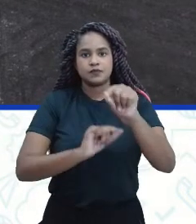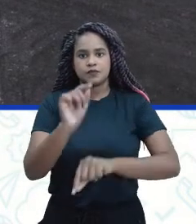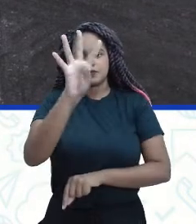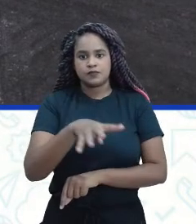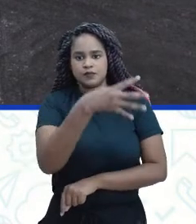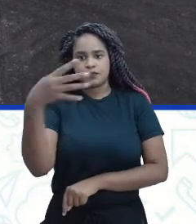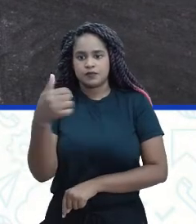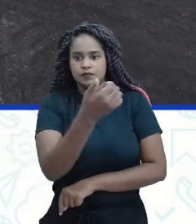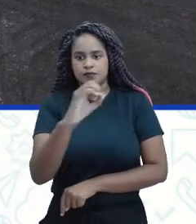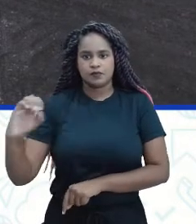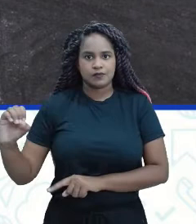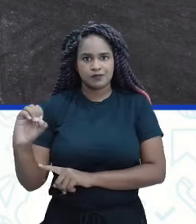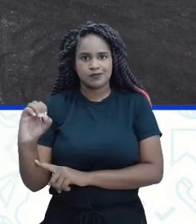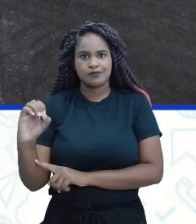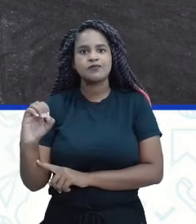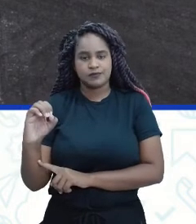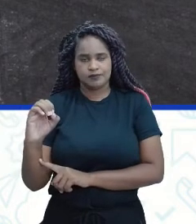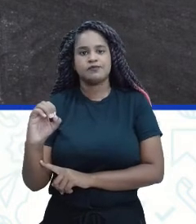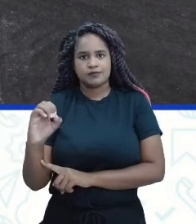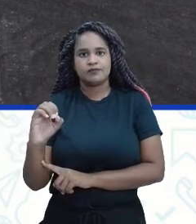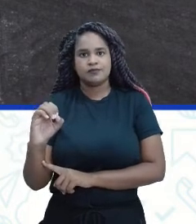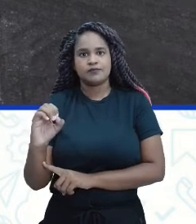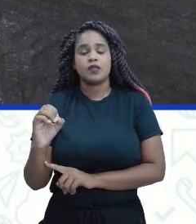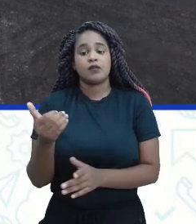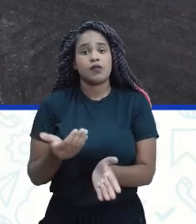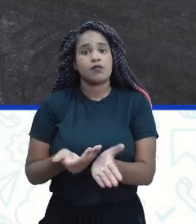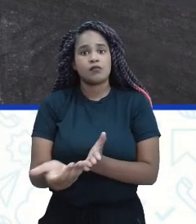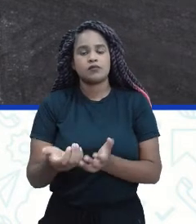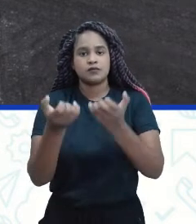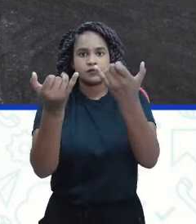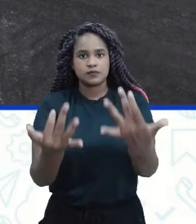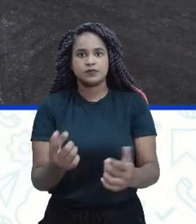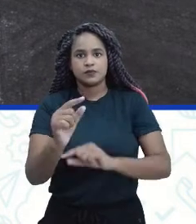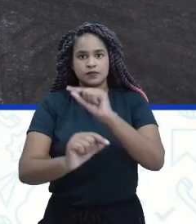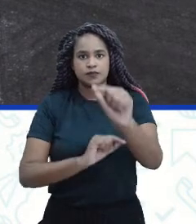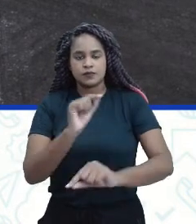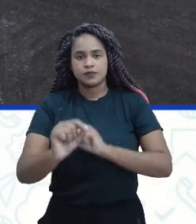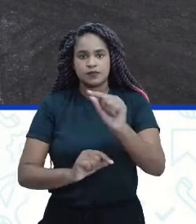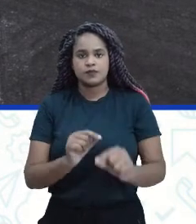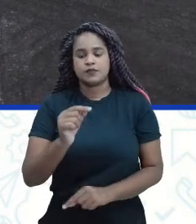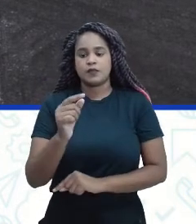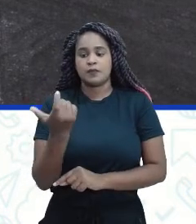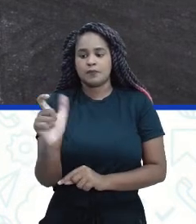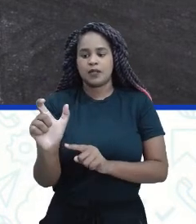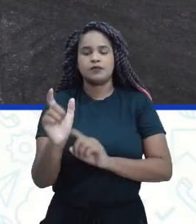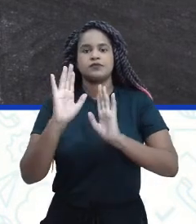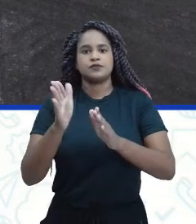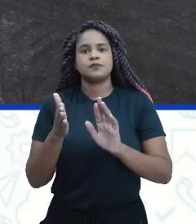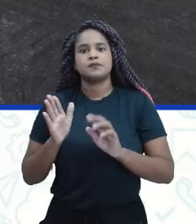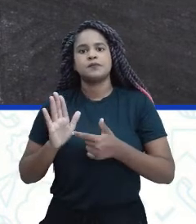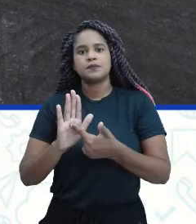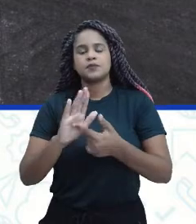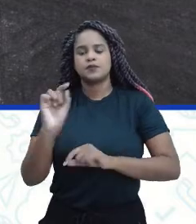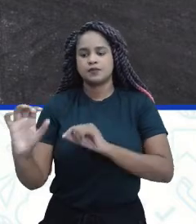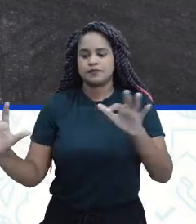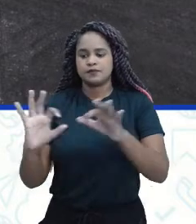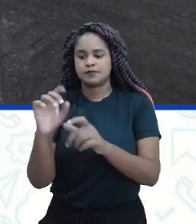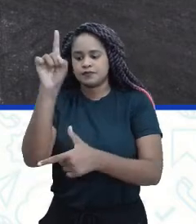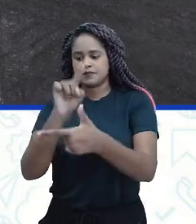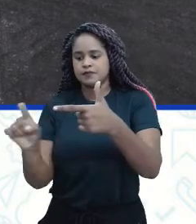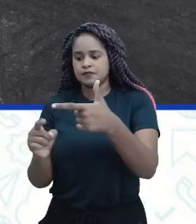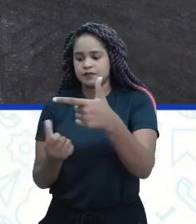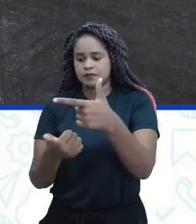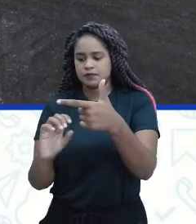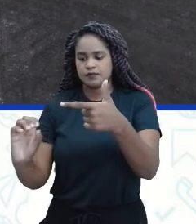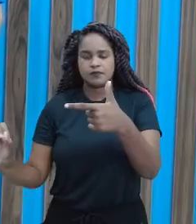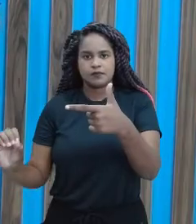em que isso tudo foi dividido. E a gente colocou lá no comecinho que o porcentagem já denuncia que foi dividido em 100